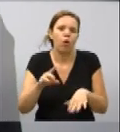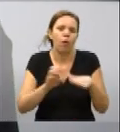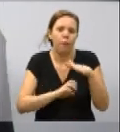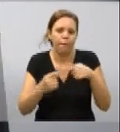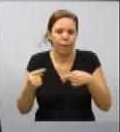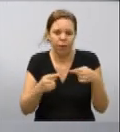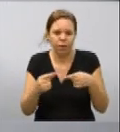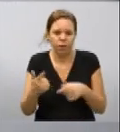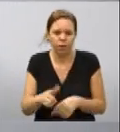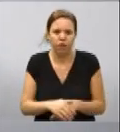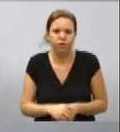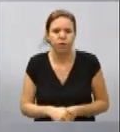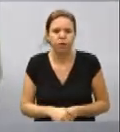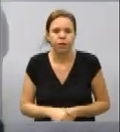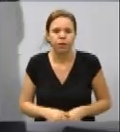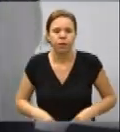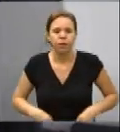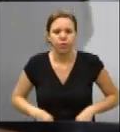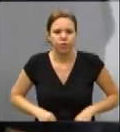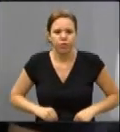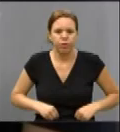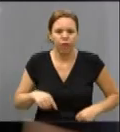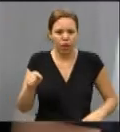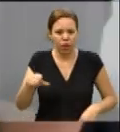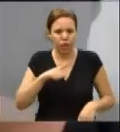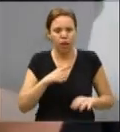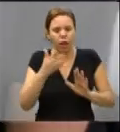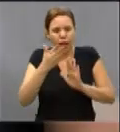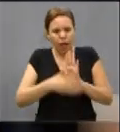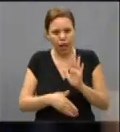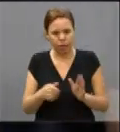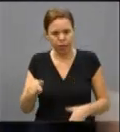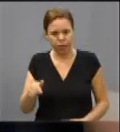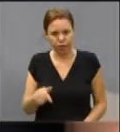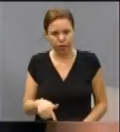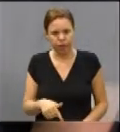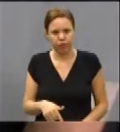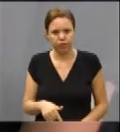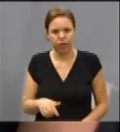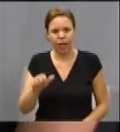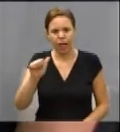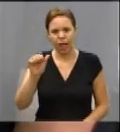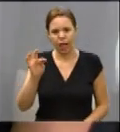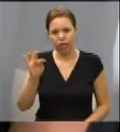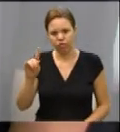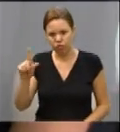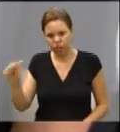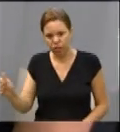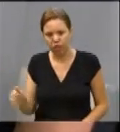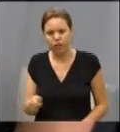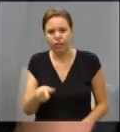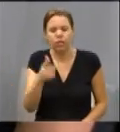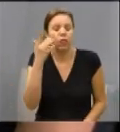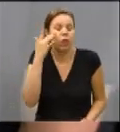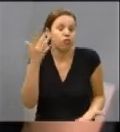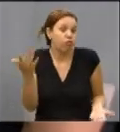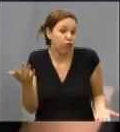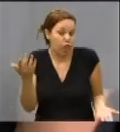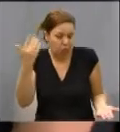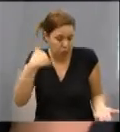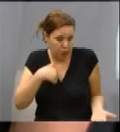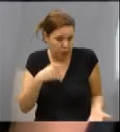fazer o seguinte, então. Aqui tá, então, a capa do Átila. Para você não achar